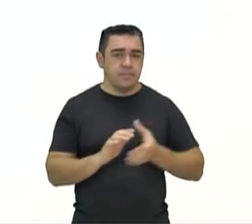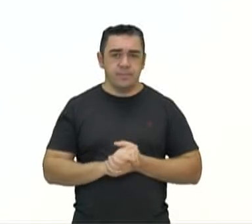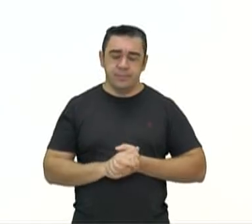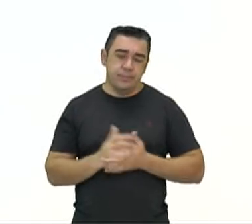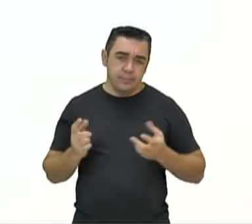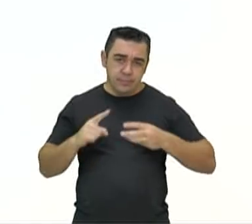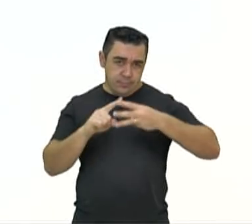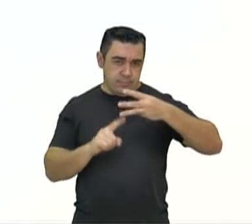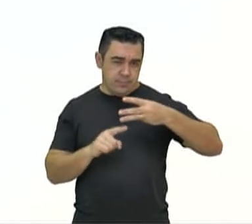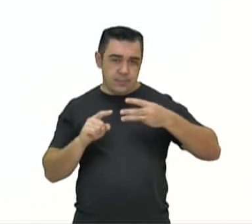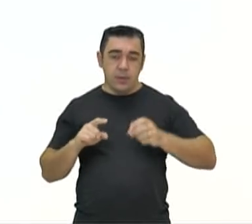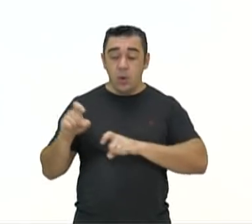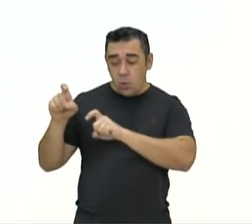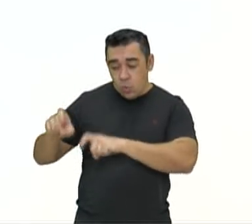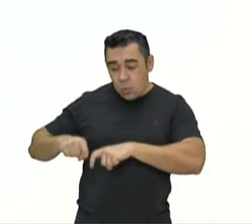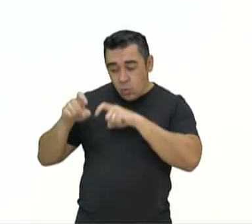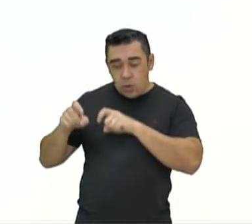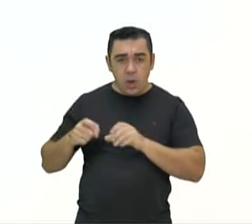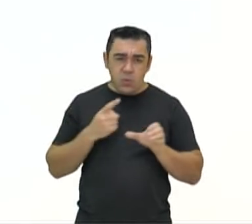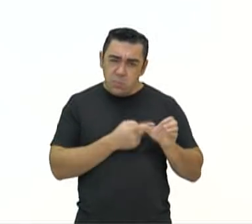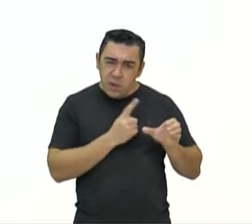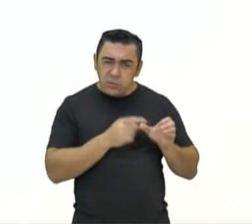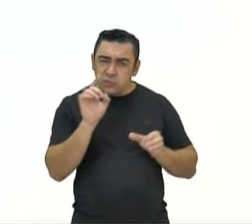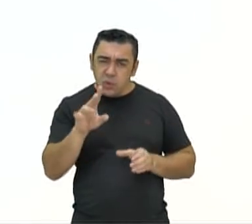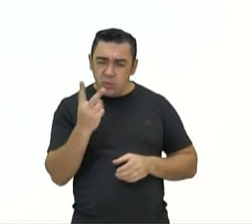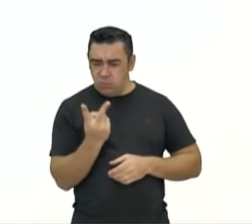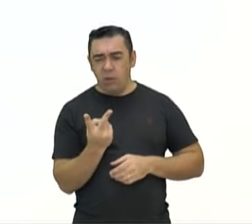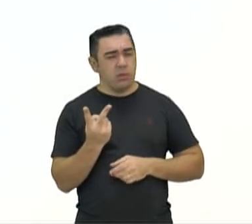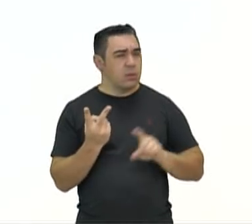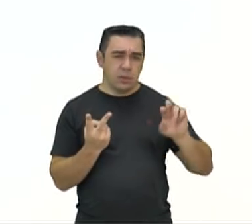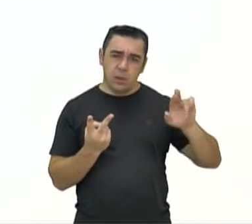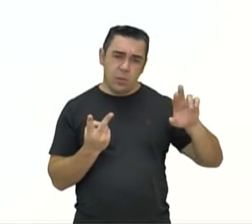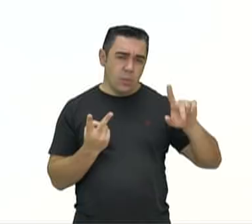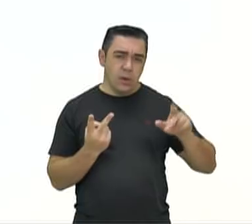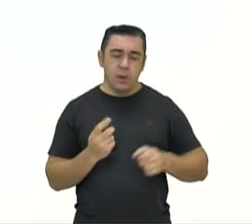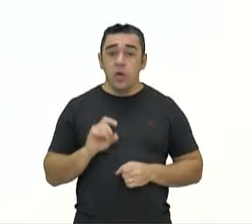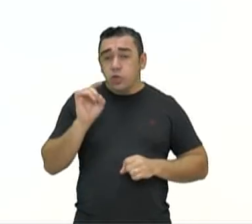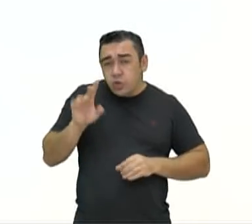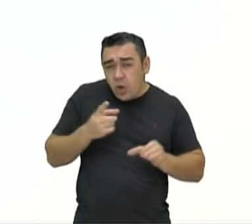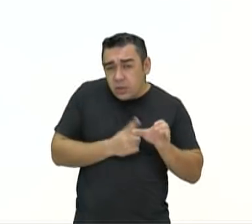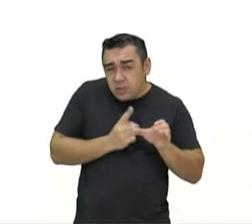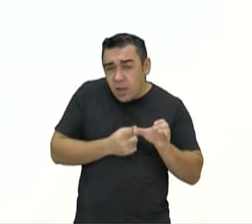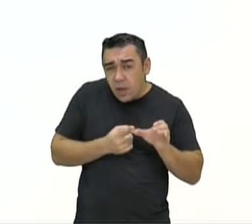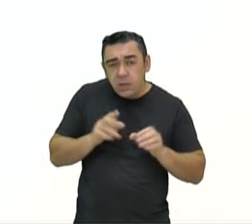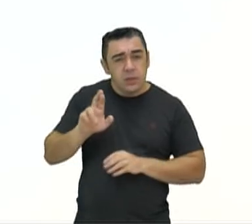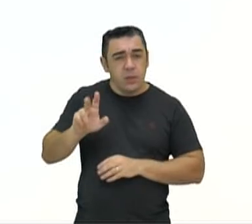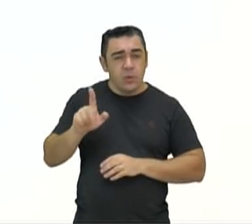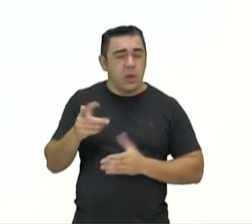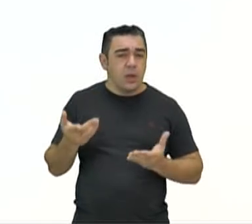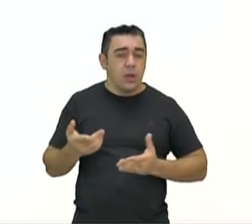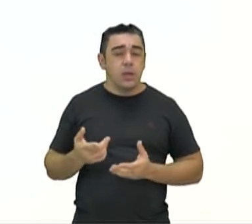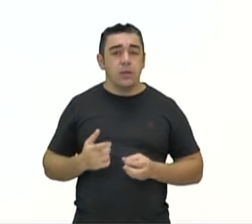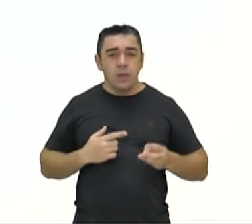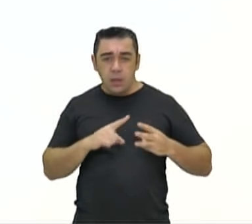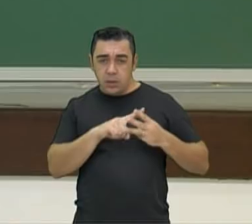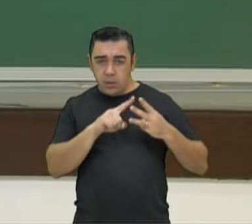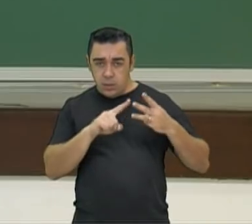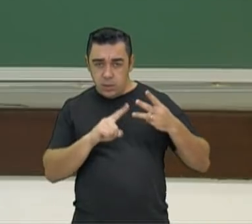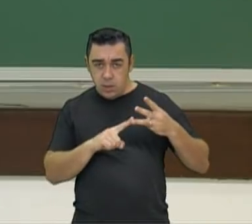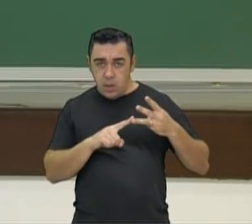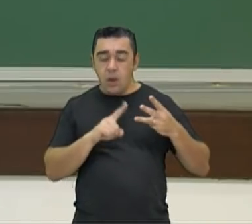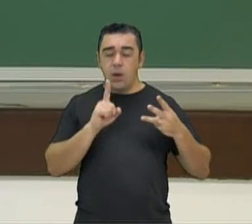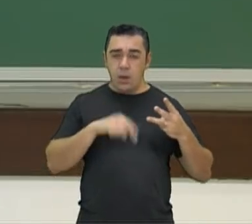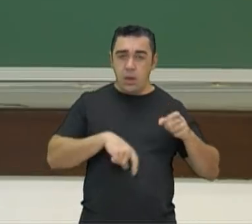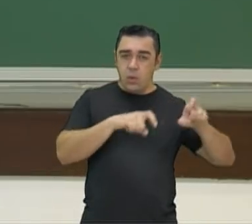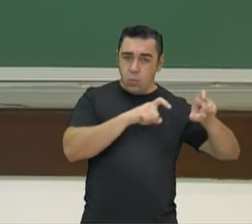tem como. Ora, rural e urbano, só no rural e urbano não é. Só urbano também não. Como é que fica a indústria? E repare que um é